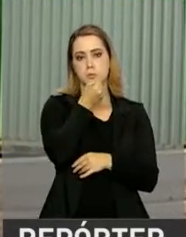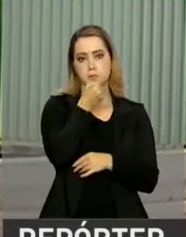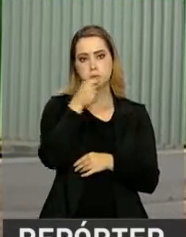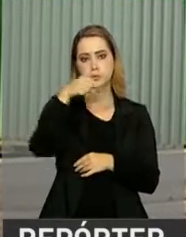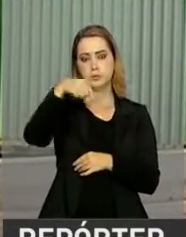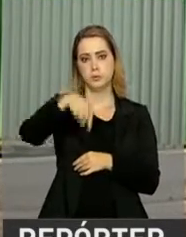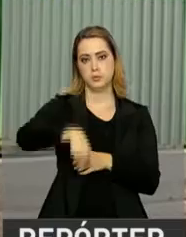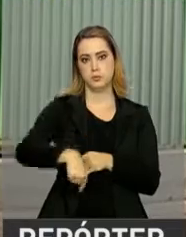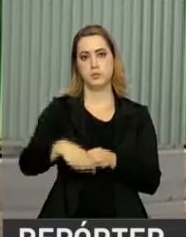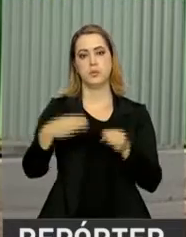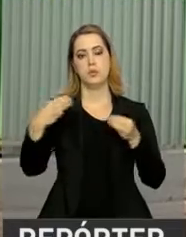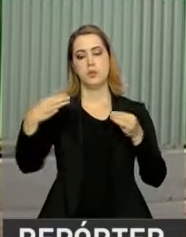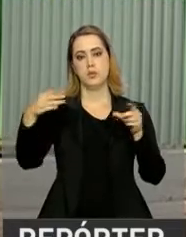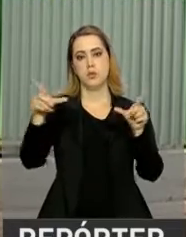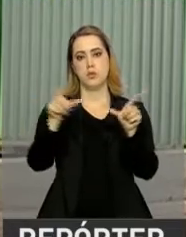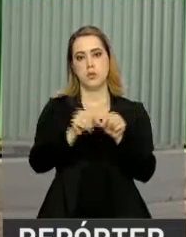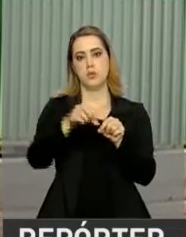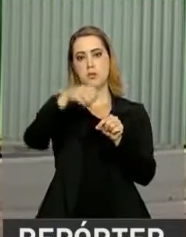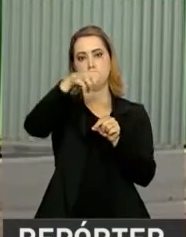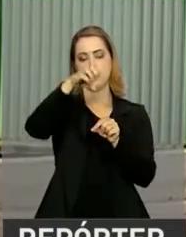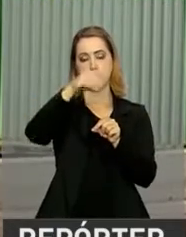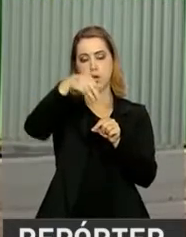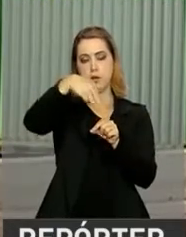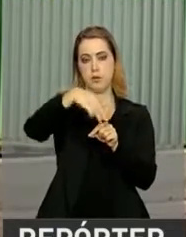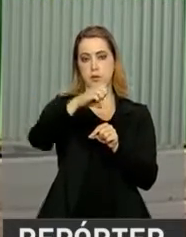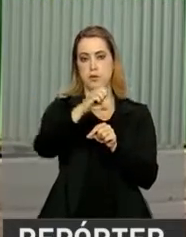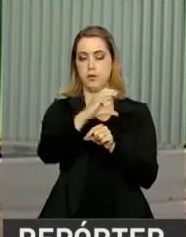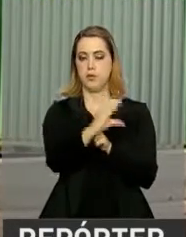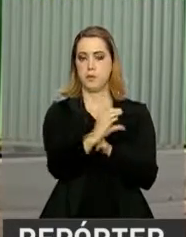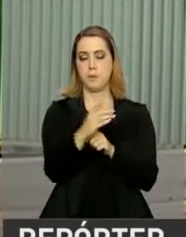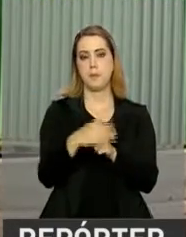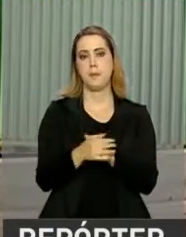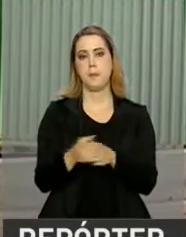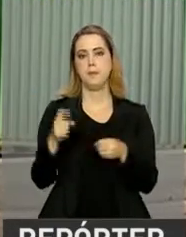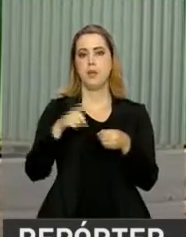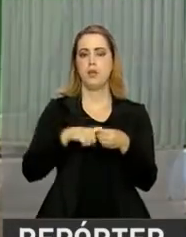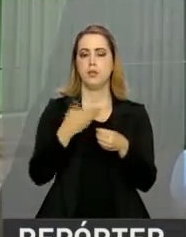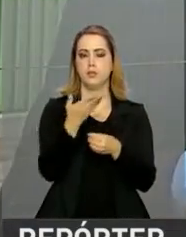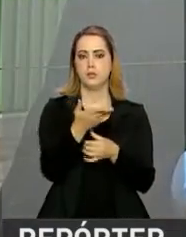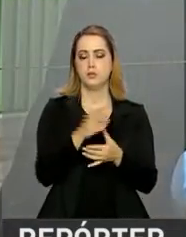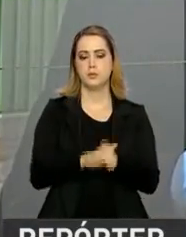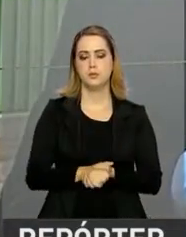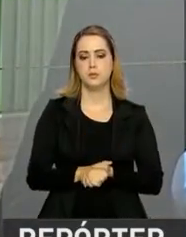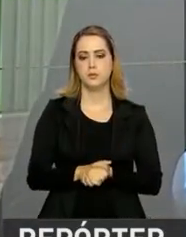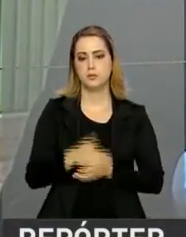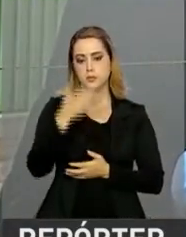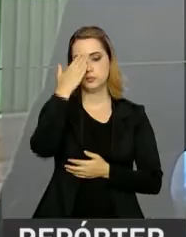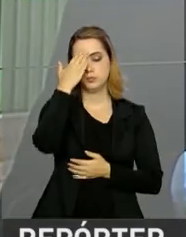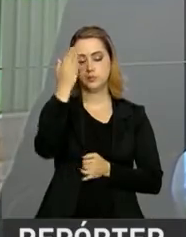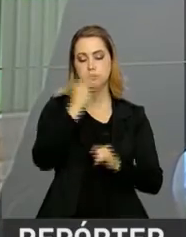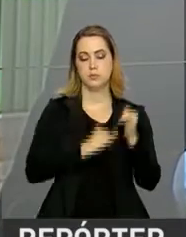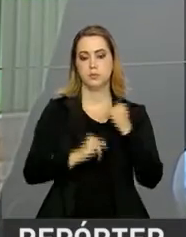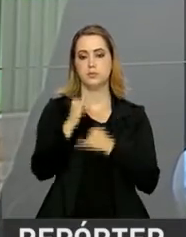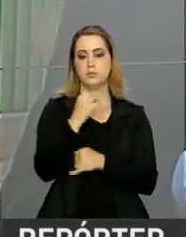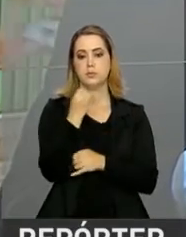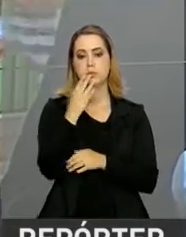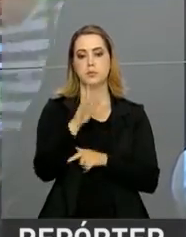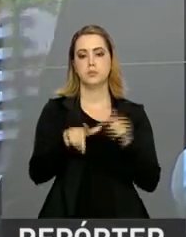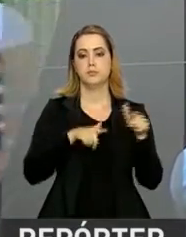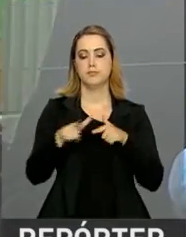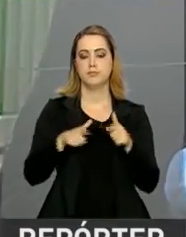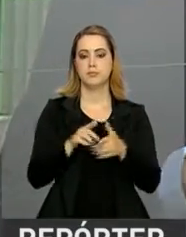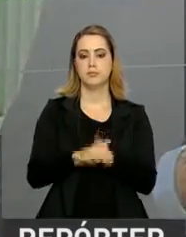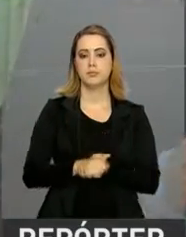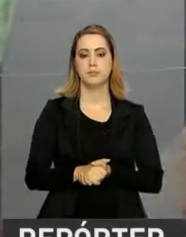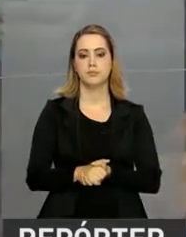aqui na sede do Ministério para explicar como será o Enem deste ano. Eu volto com você, Zé Luiz. Obrigado, Ney, pelas informações. Bom trabalho para